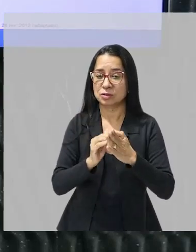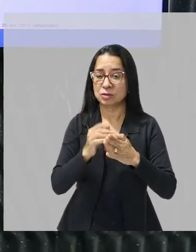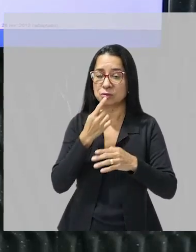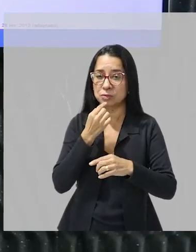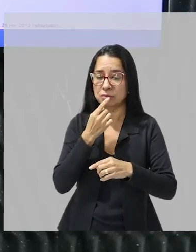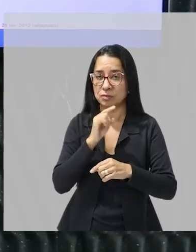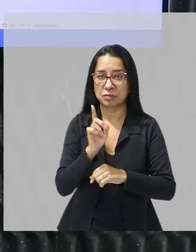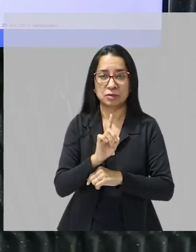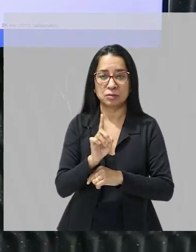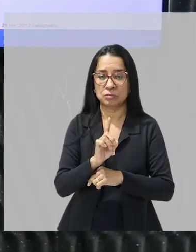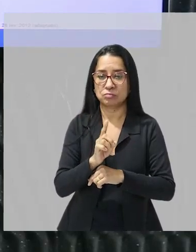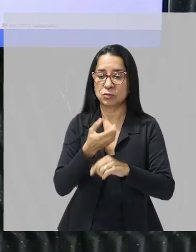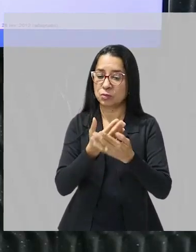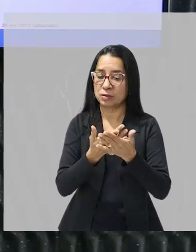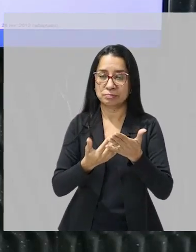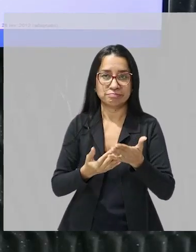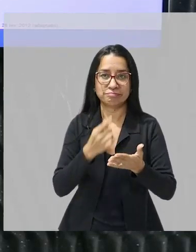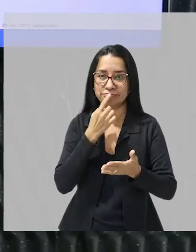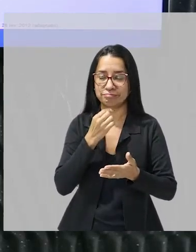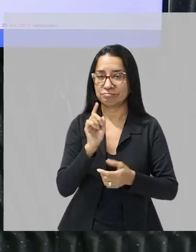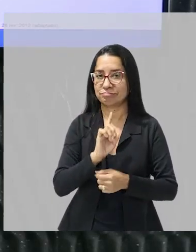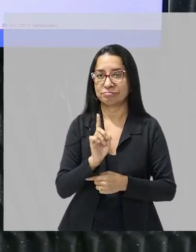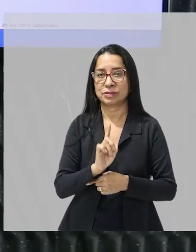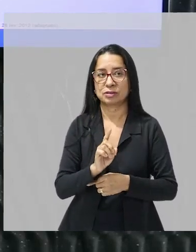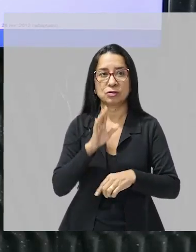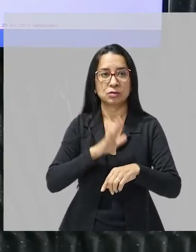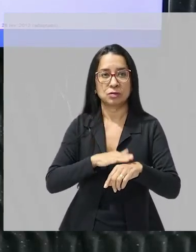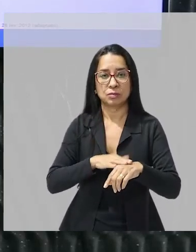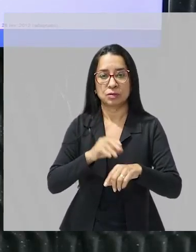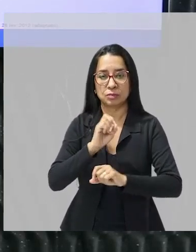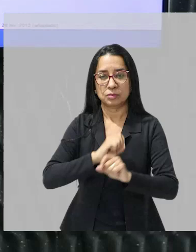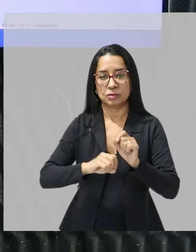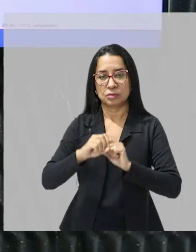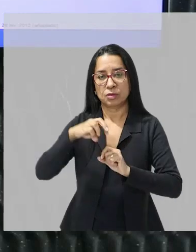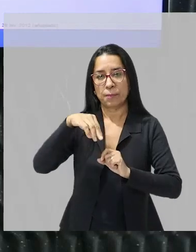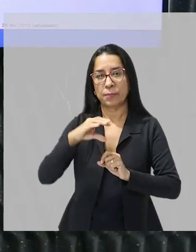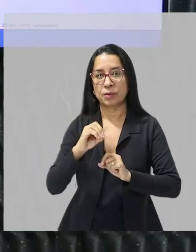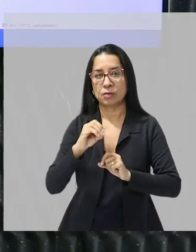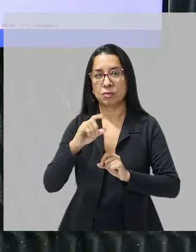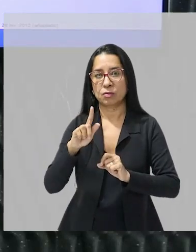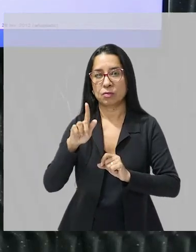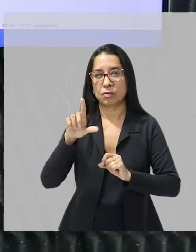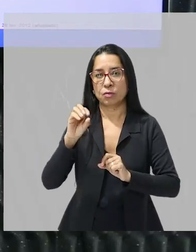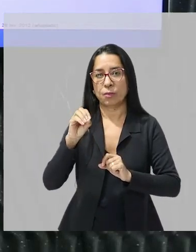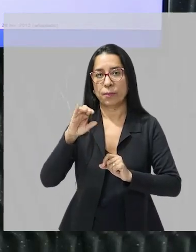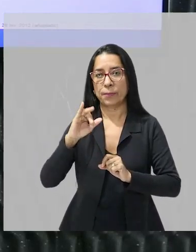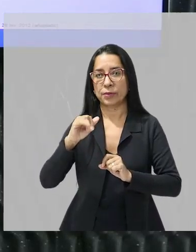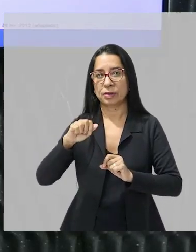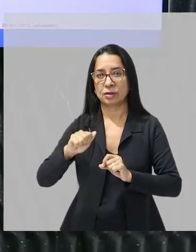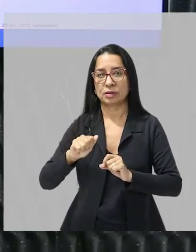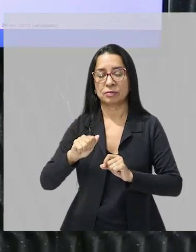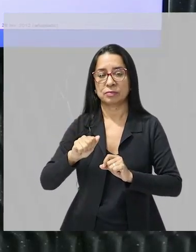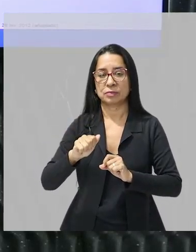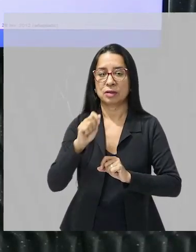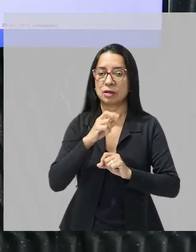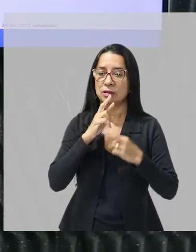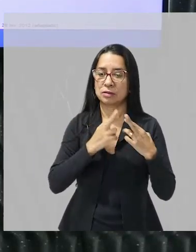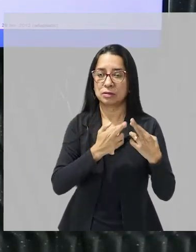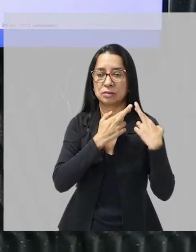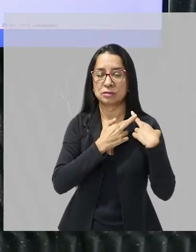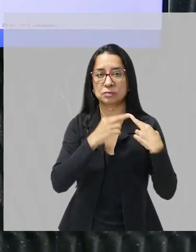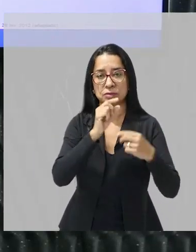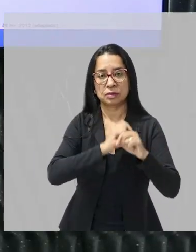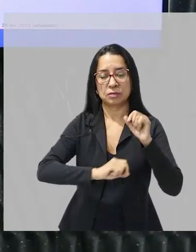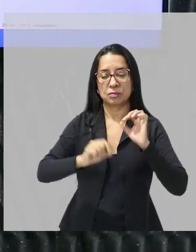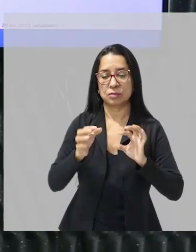Na verdade, ele não é sangue, tá, pessoal? Nós chamamos aquilo de mioglobina. A mioglobina, ela é responsável por